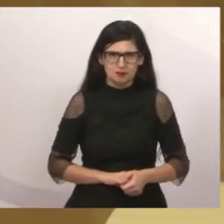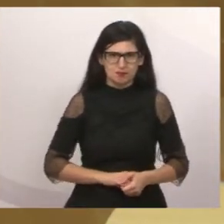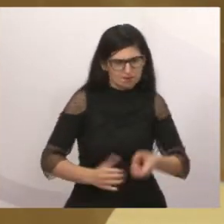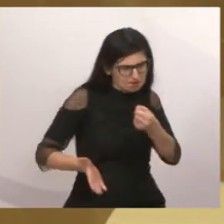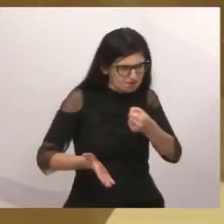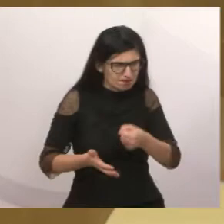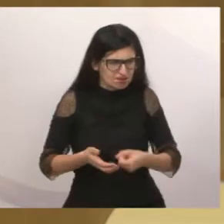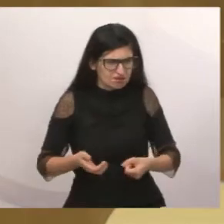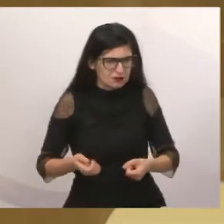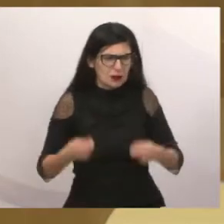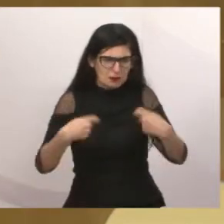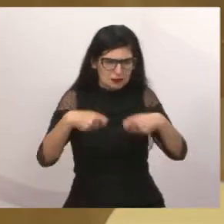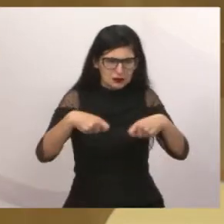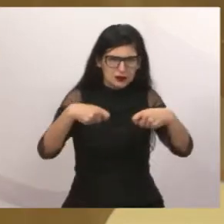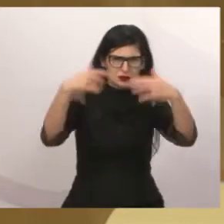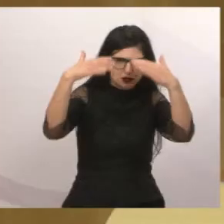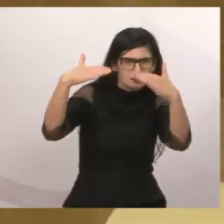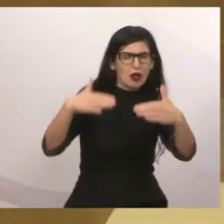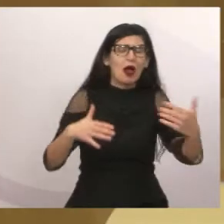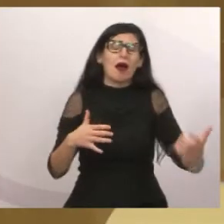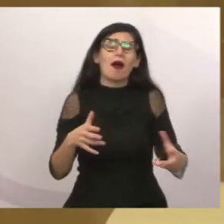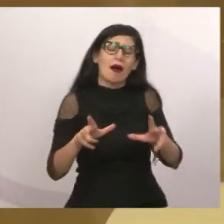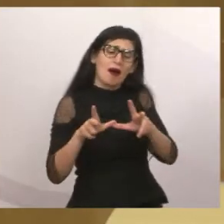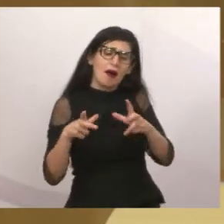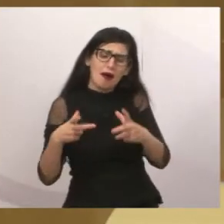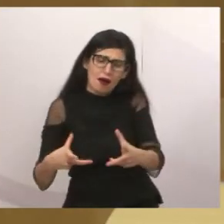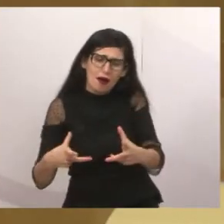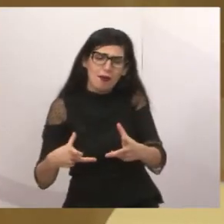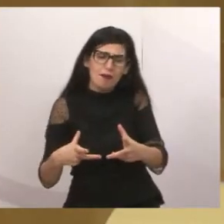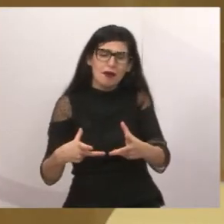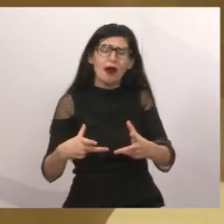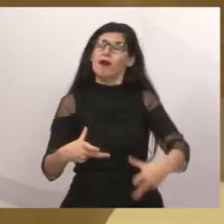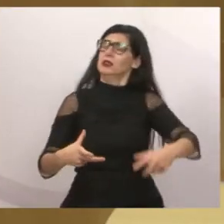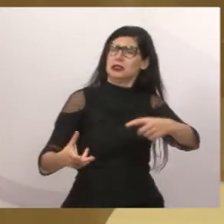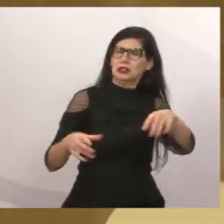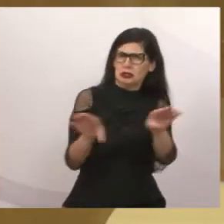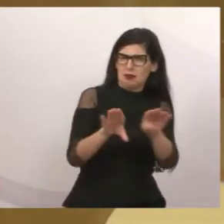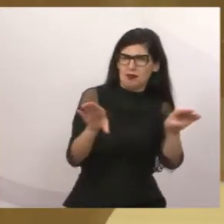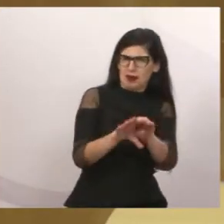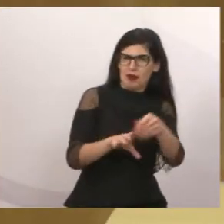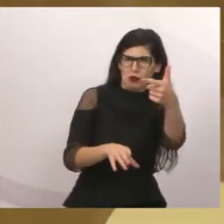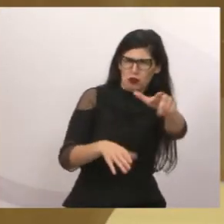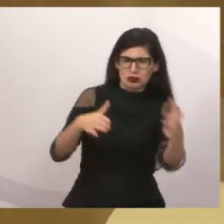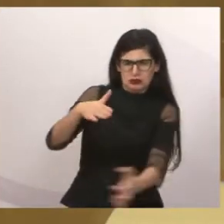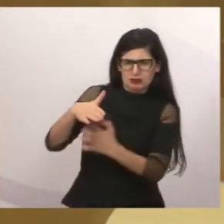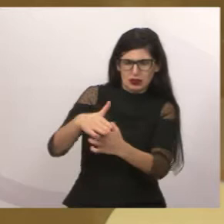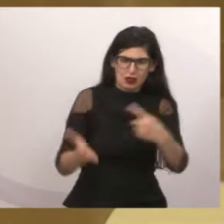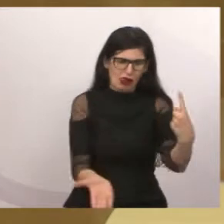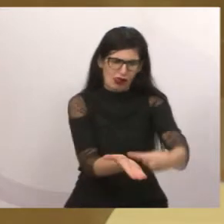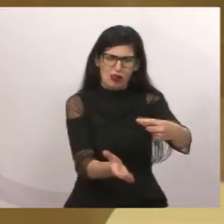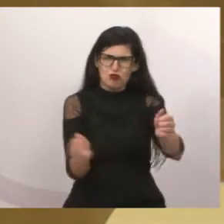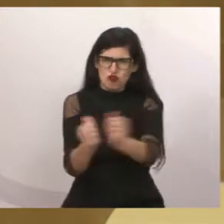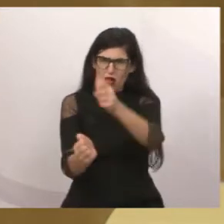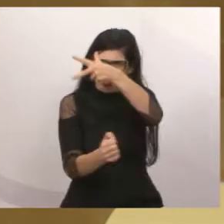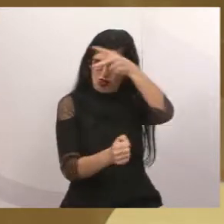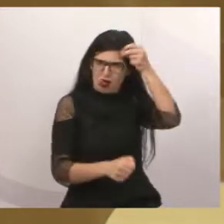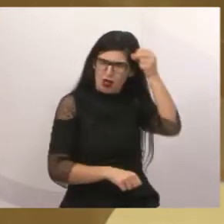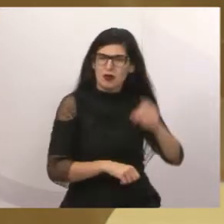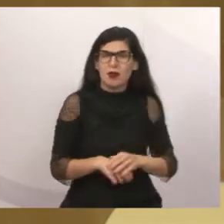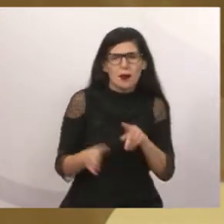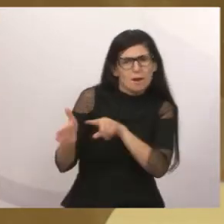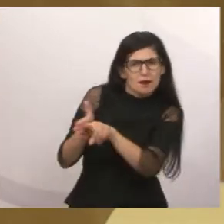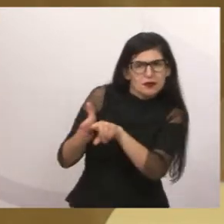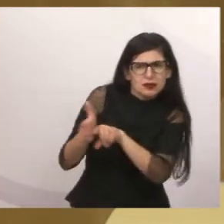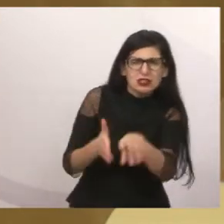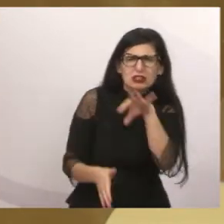as câmaras, autarquias, prefeituras, todas vão ter que ter. E eu fiz uma pesquisa primeiro de salário, a